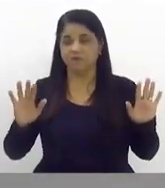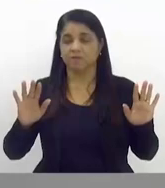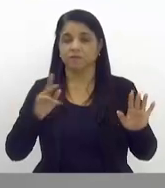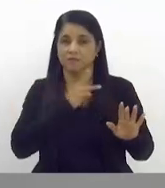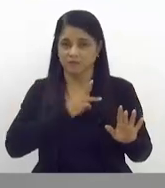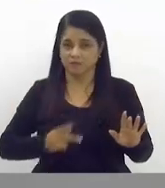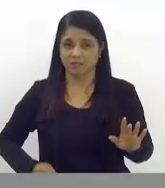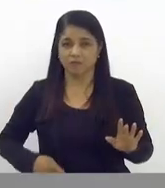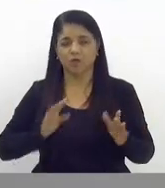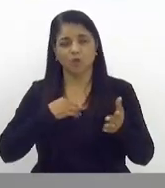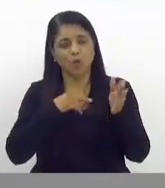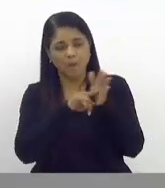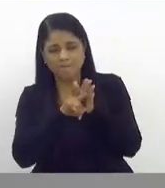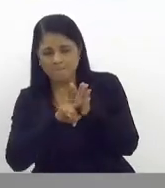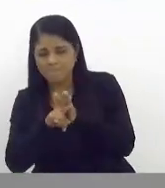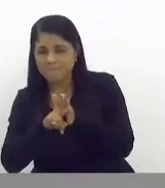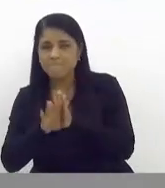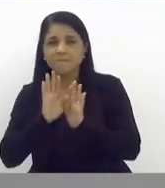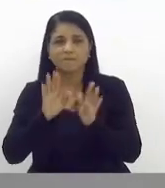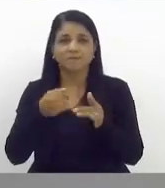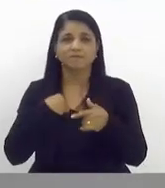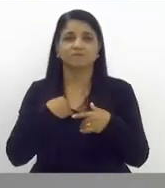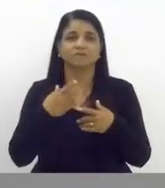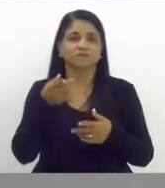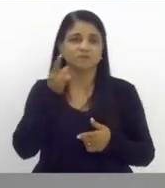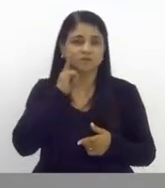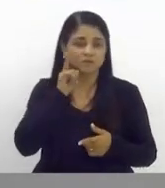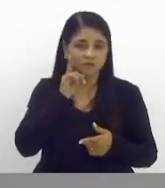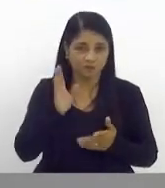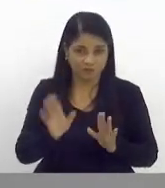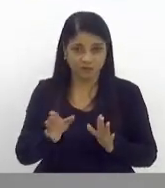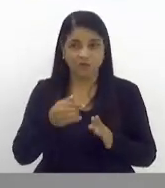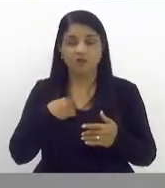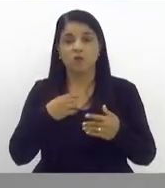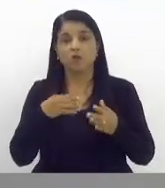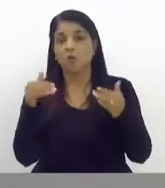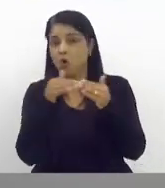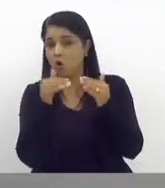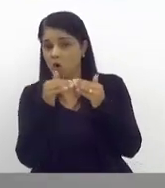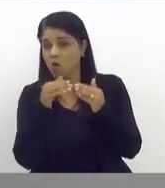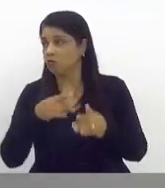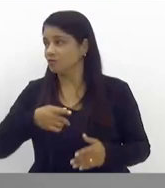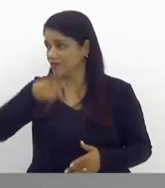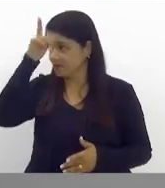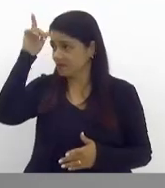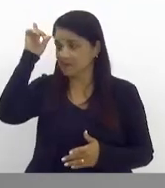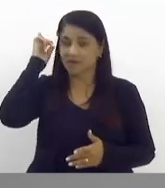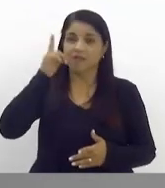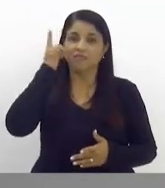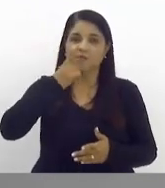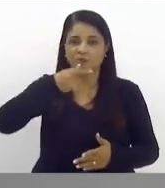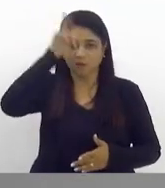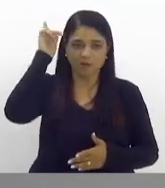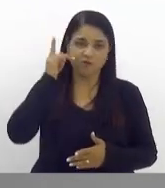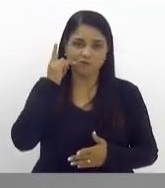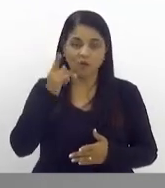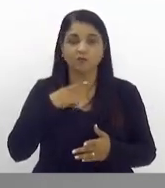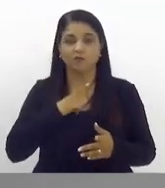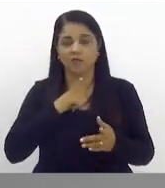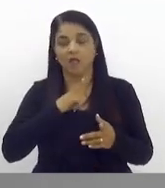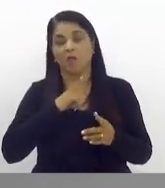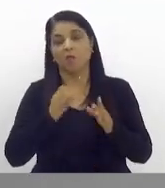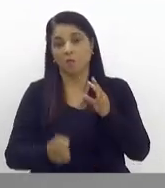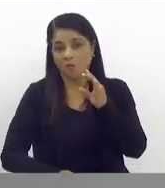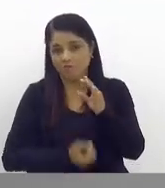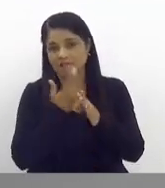temática que eu lido o tempo todo. Mas, de fato, eu concordo com o deputado Luiz Paulo no encaminhamento dele. Tem uma lei anterior que